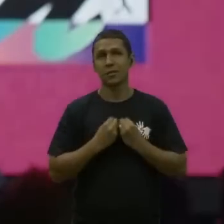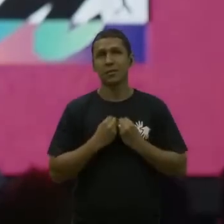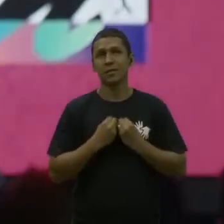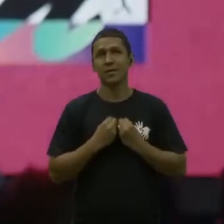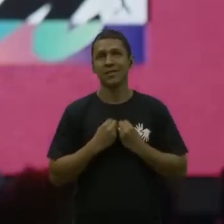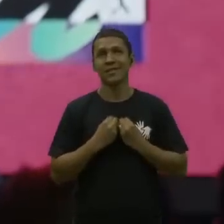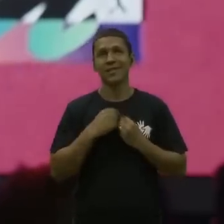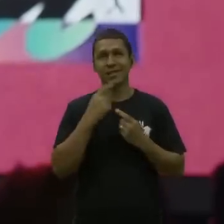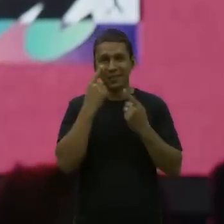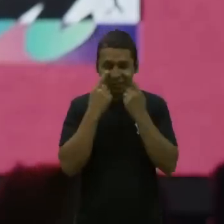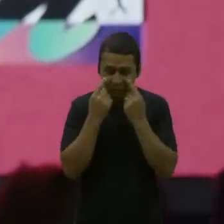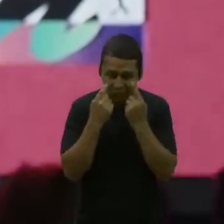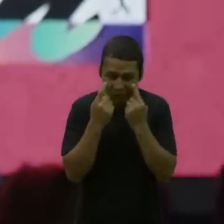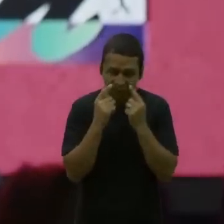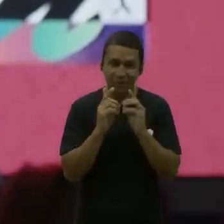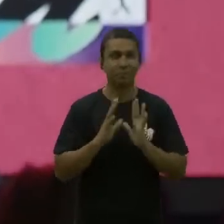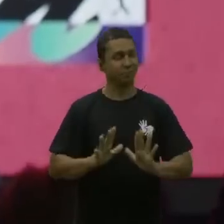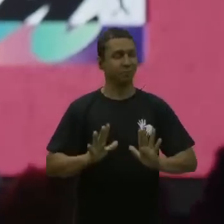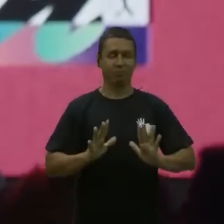eu prometi que eu não ia chorar.